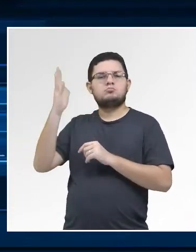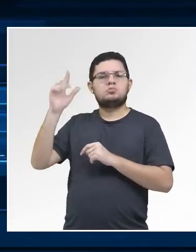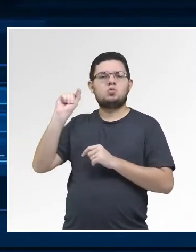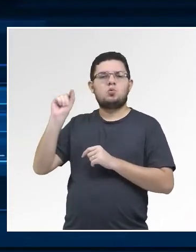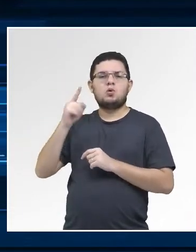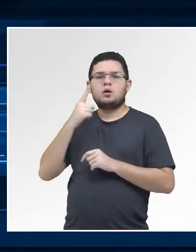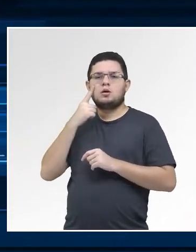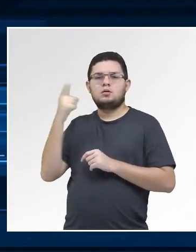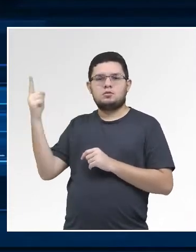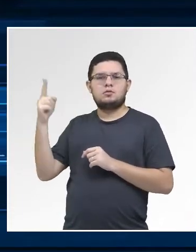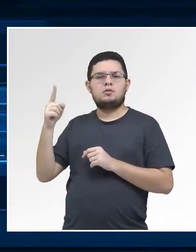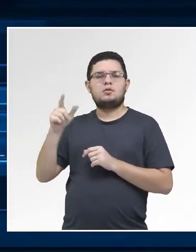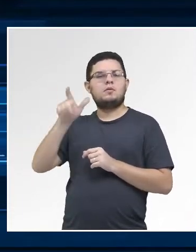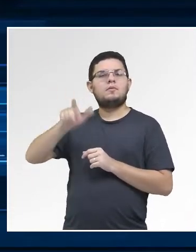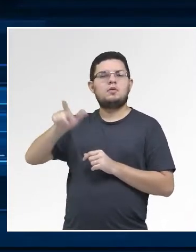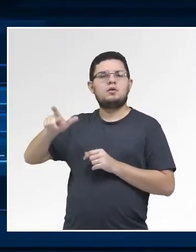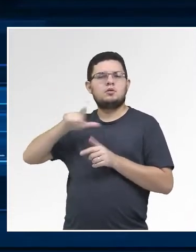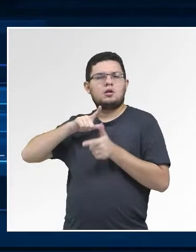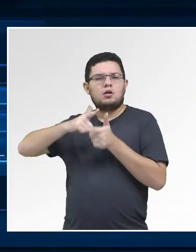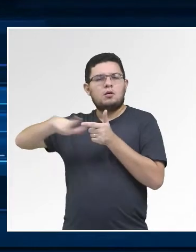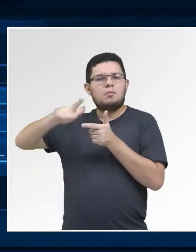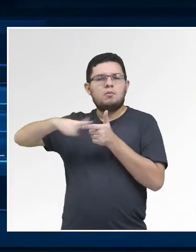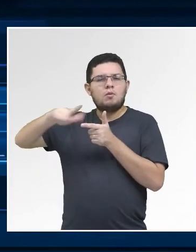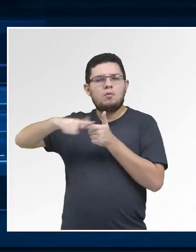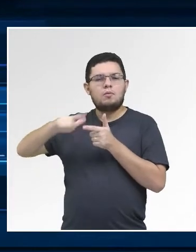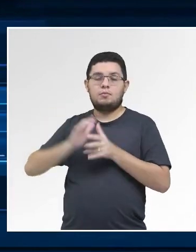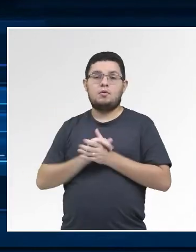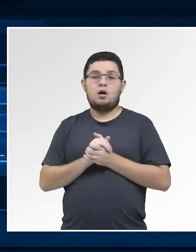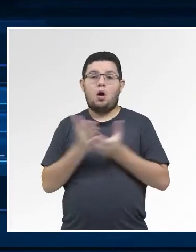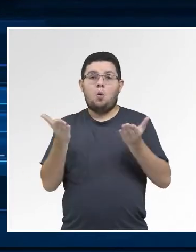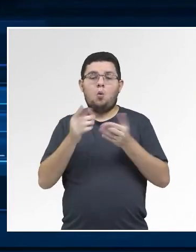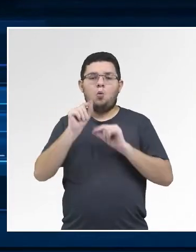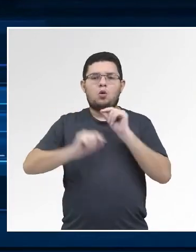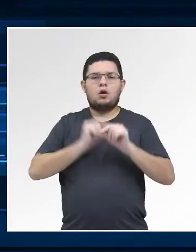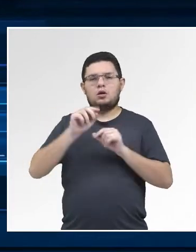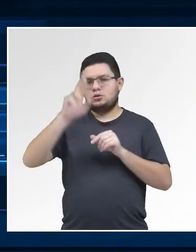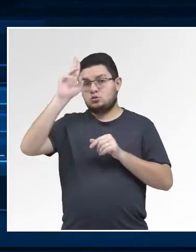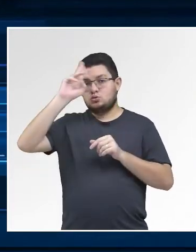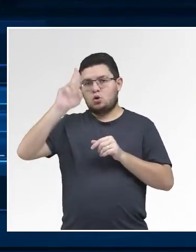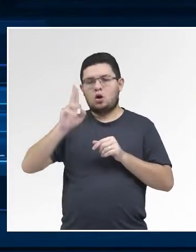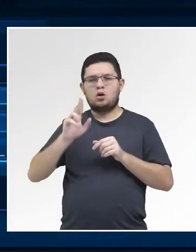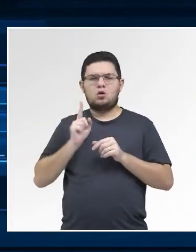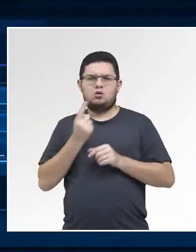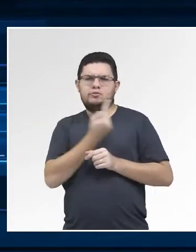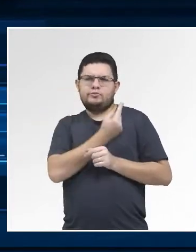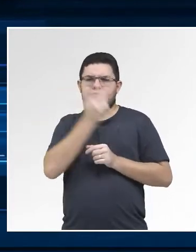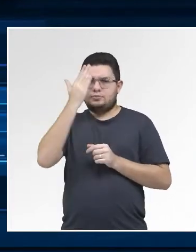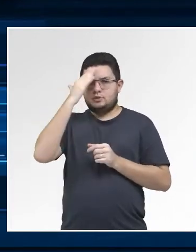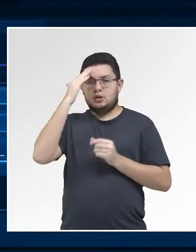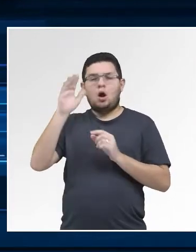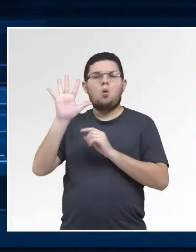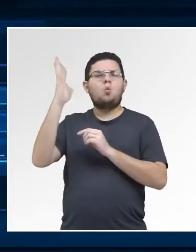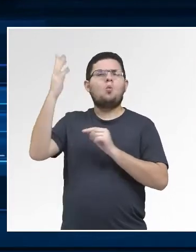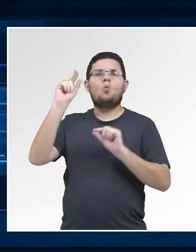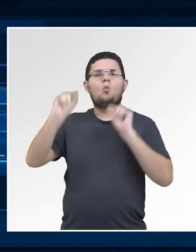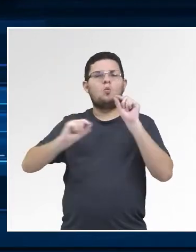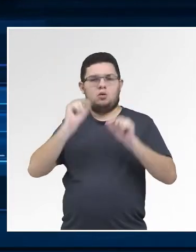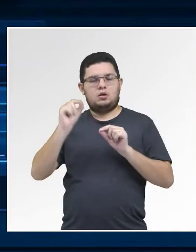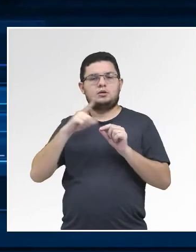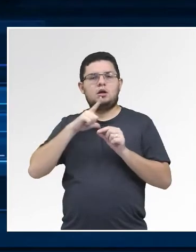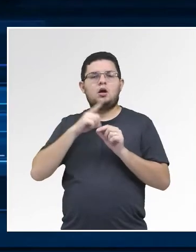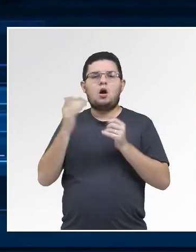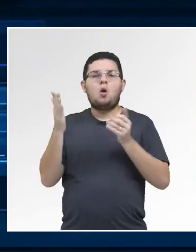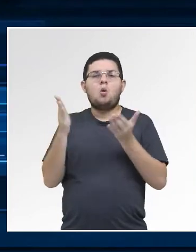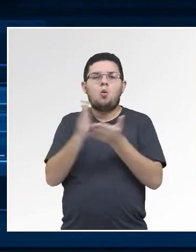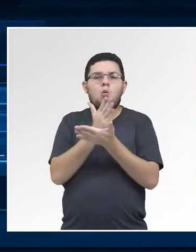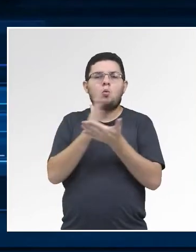algum problema. Vamos agora para o Understanding this Story e entender o que estava acontecendo ali, né? Vamos pegar algumas informações que a gente viu